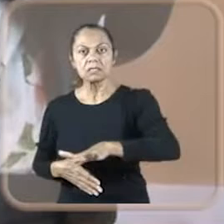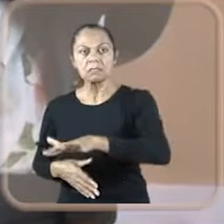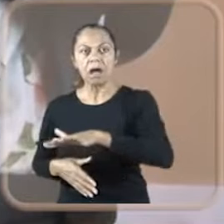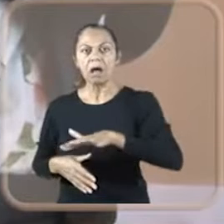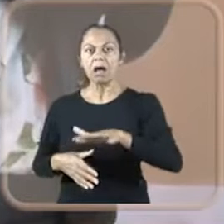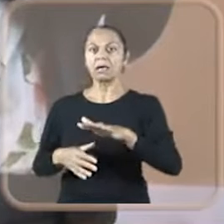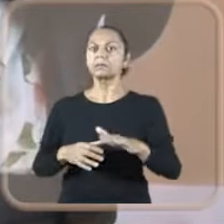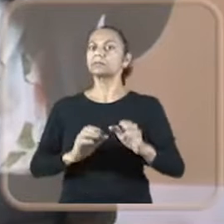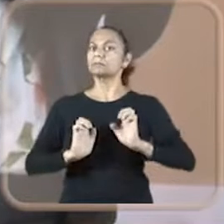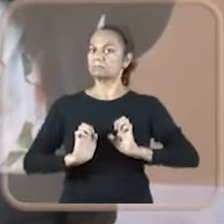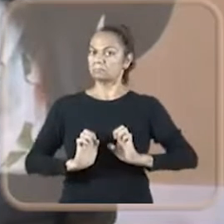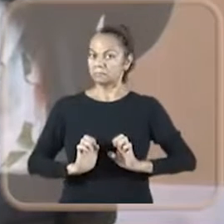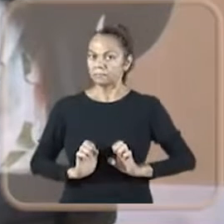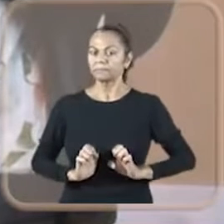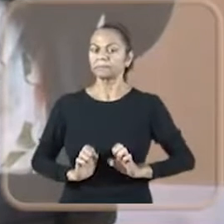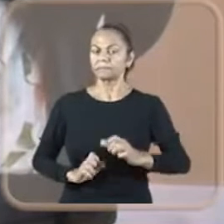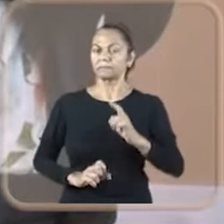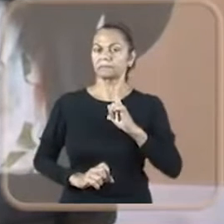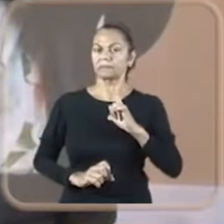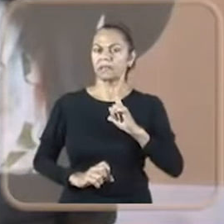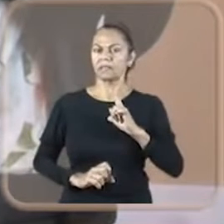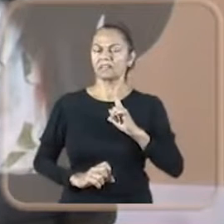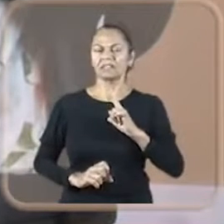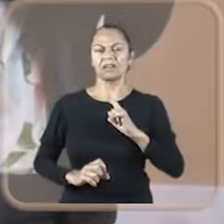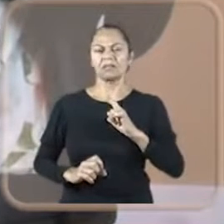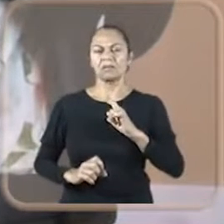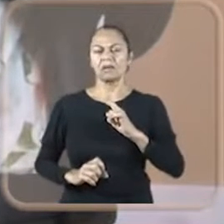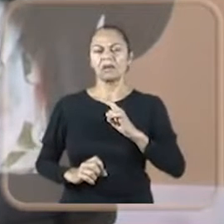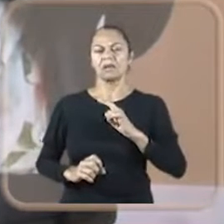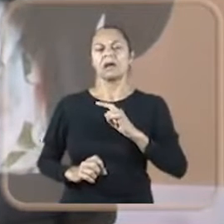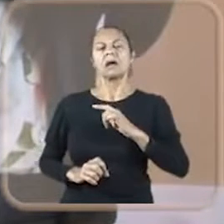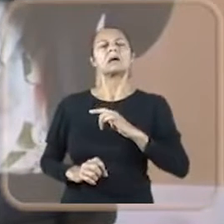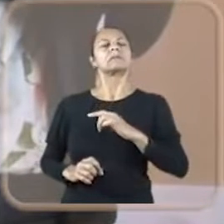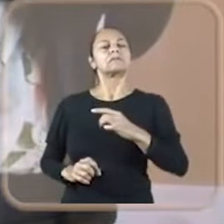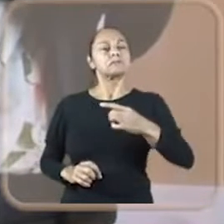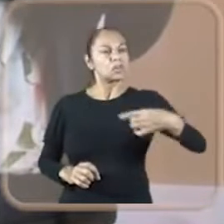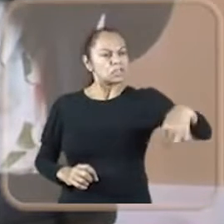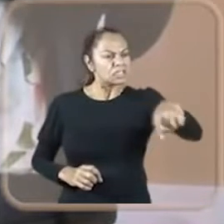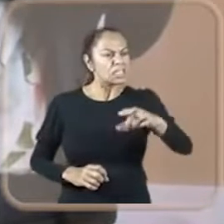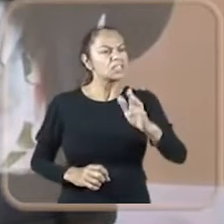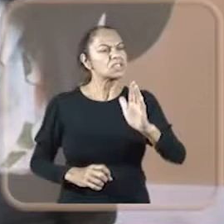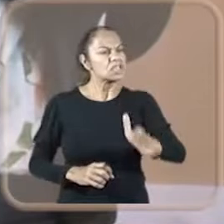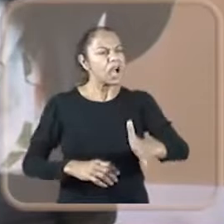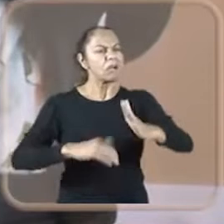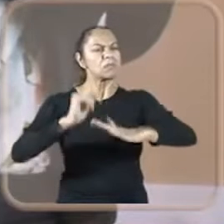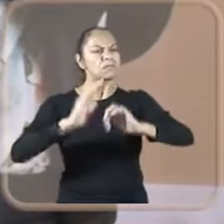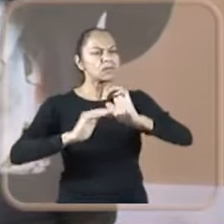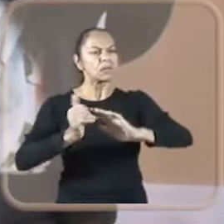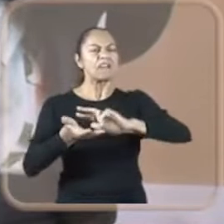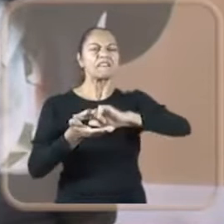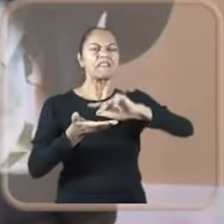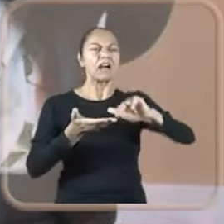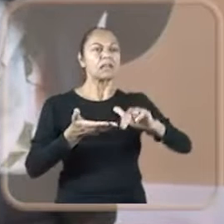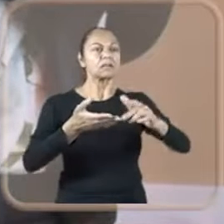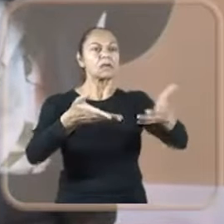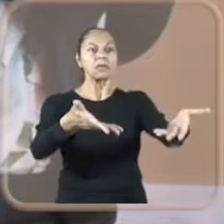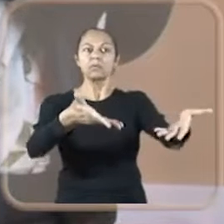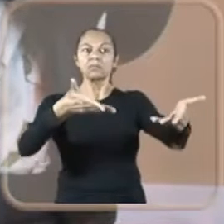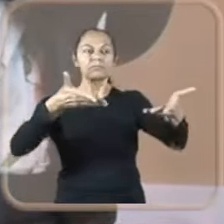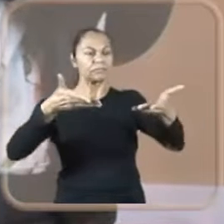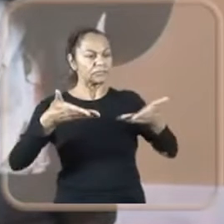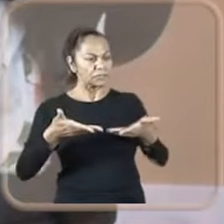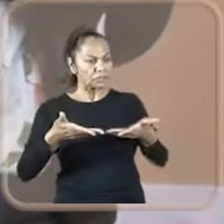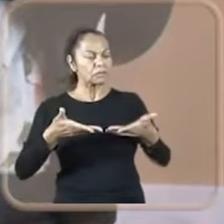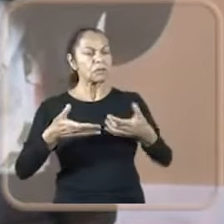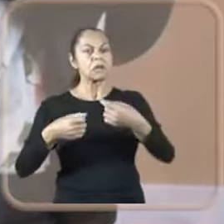oitiva. E eu convido todos, vocês têm muitos profissionais, nós também, acredito que todos os municípios